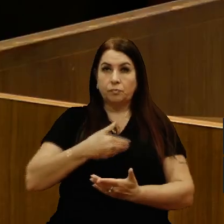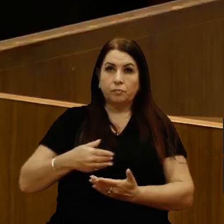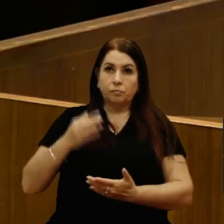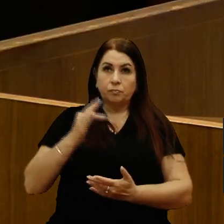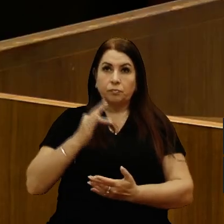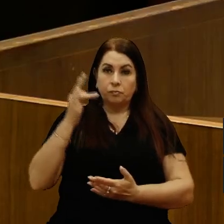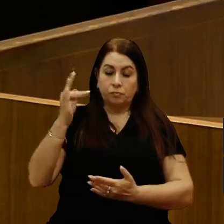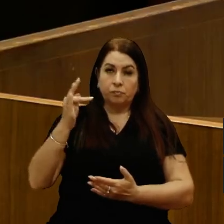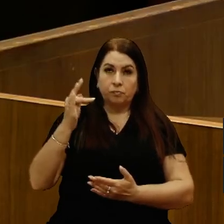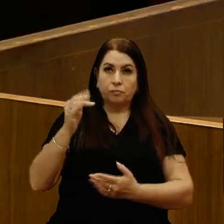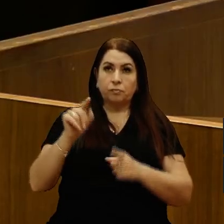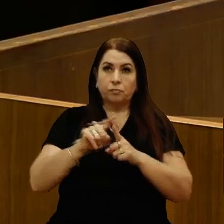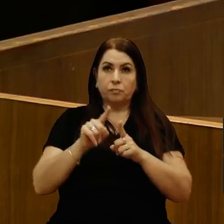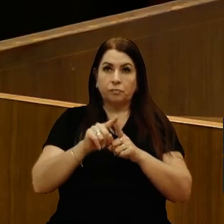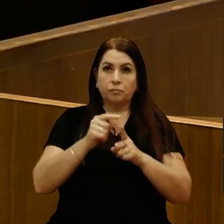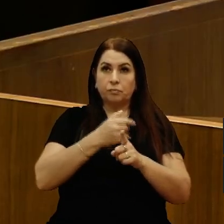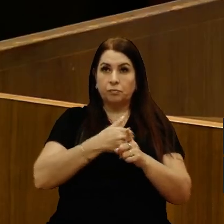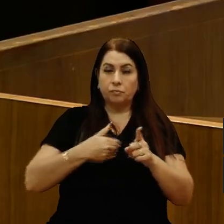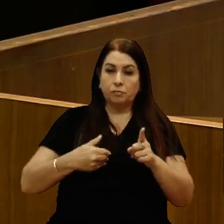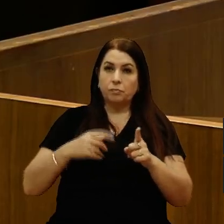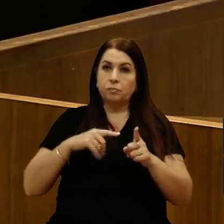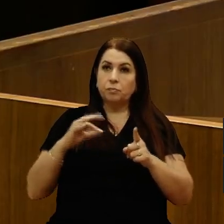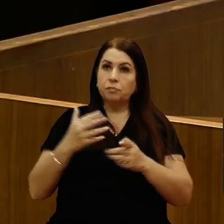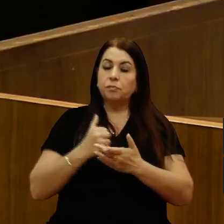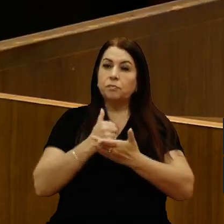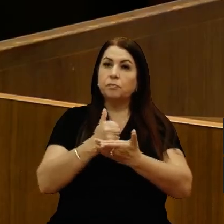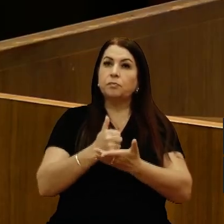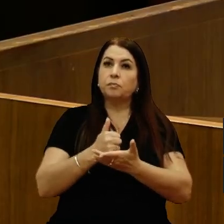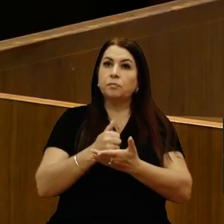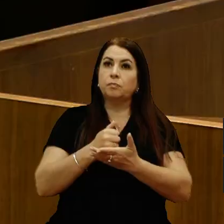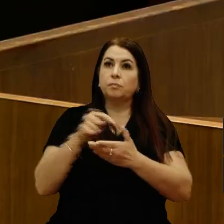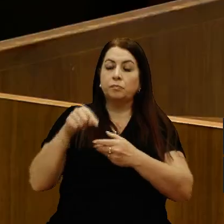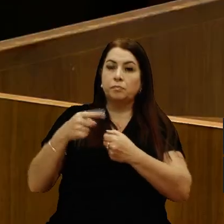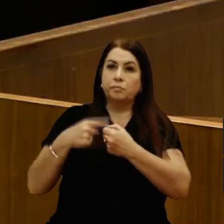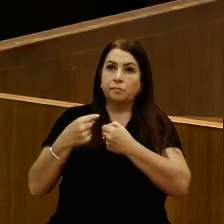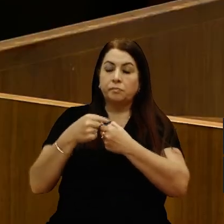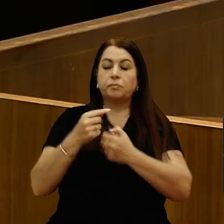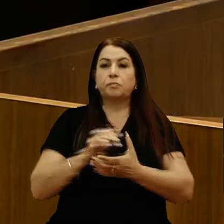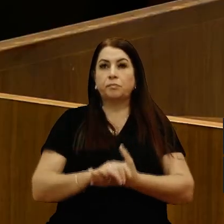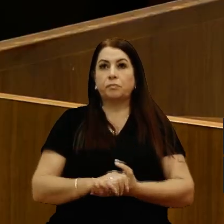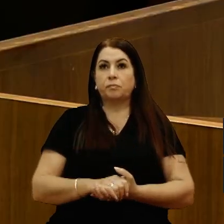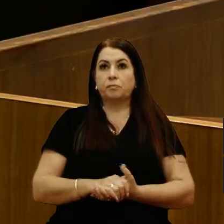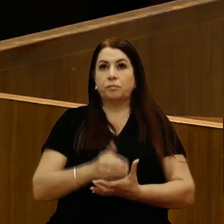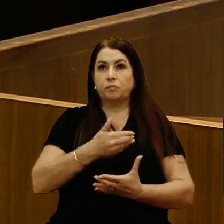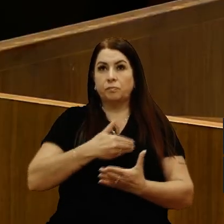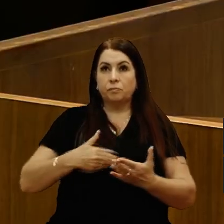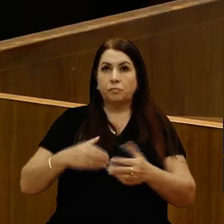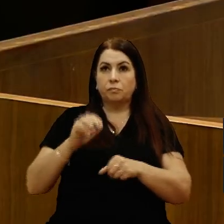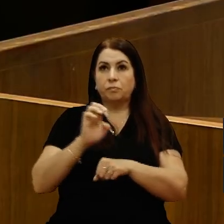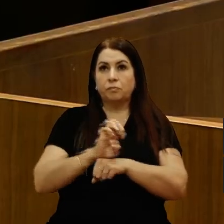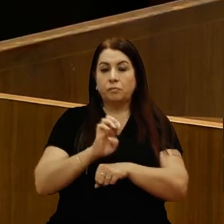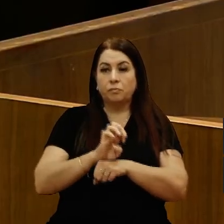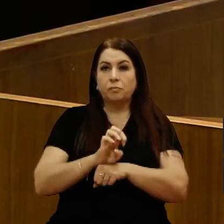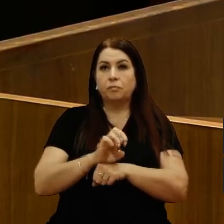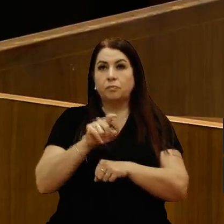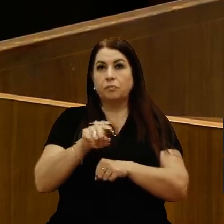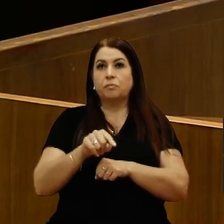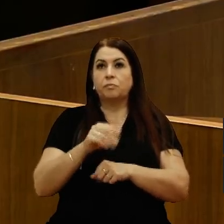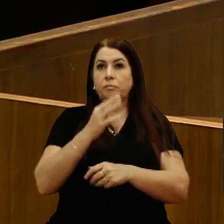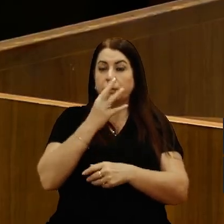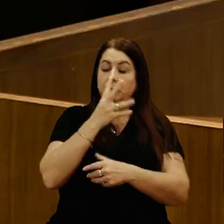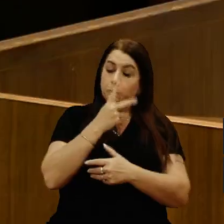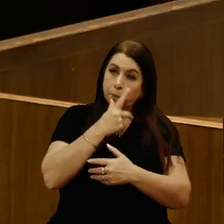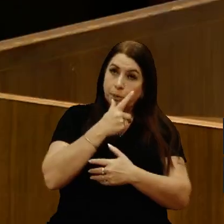federal e do governo que teve todo o apoio do governo municipal, do governo estadual, em que pese um pouco a